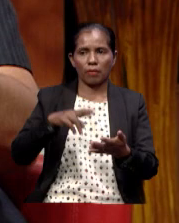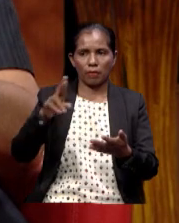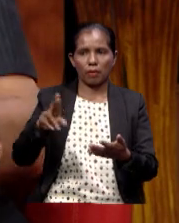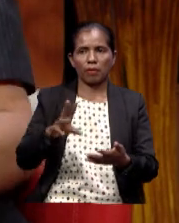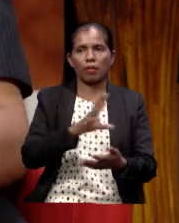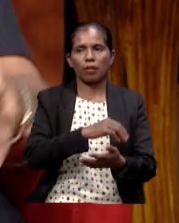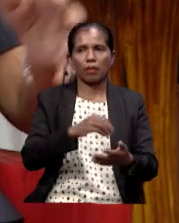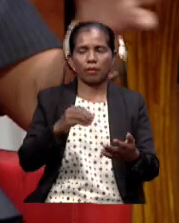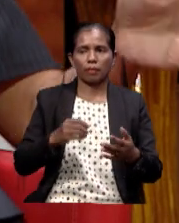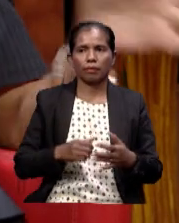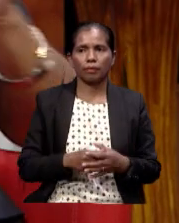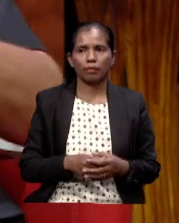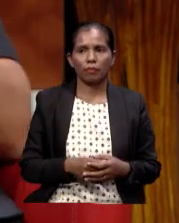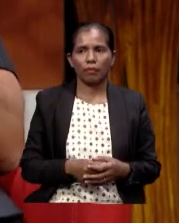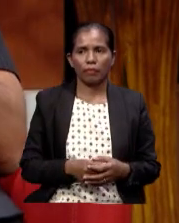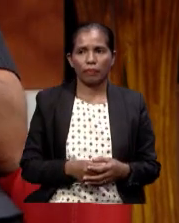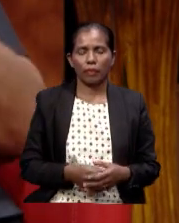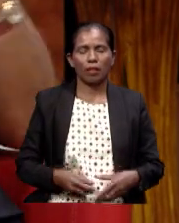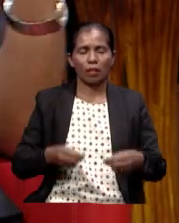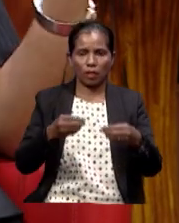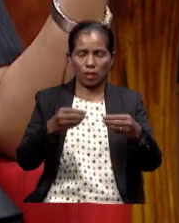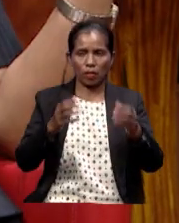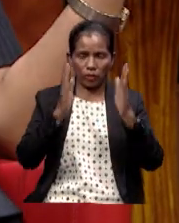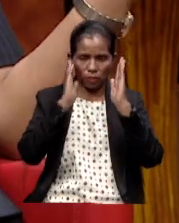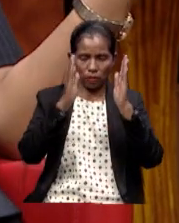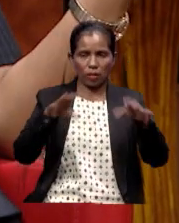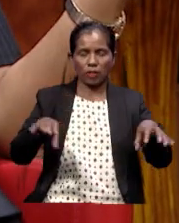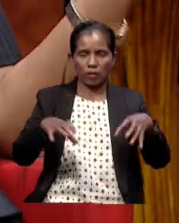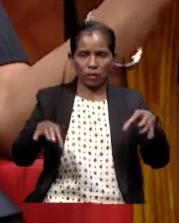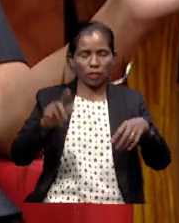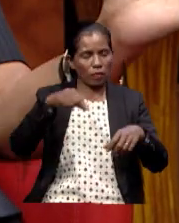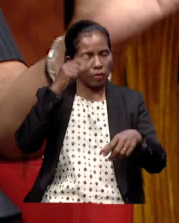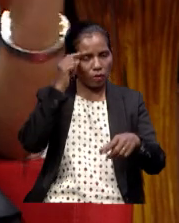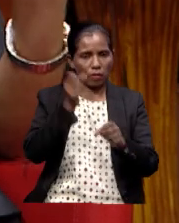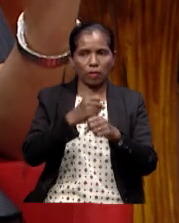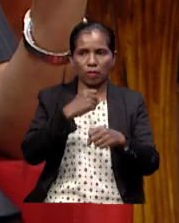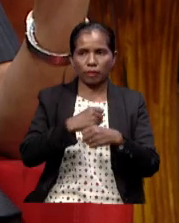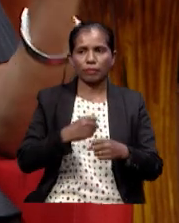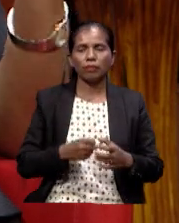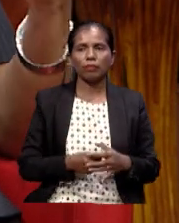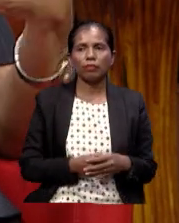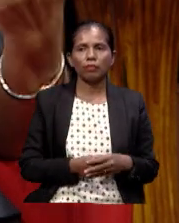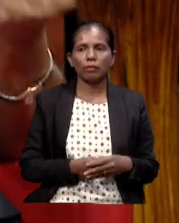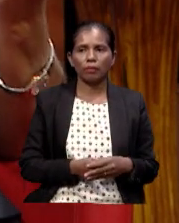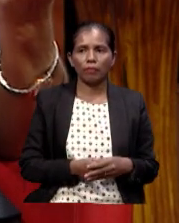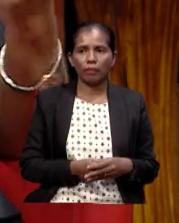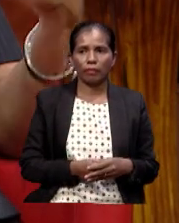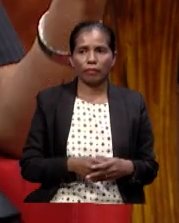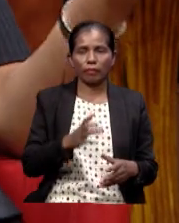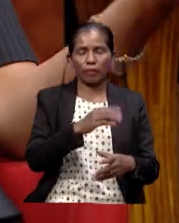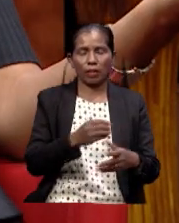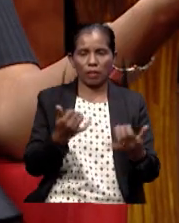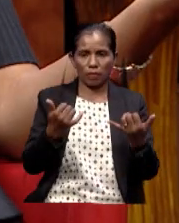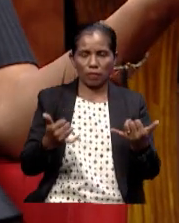não vai ir. Então, há uma continuidade, o serviço balo não vai governo anterior. Por exemplo, o tribunal, se funciona, dará.